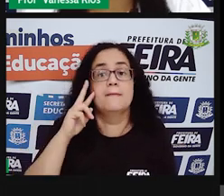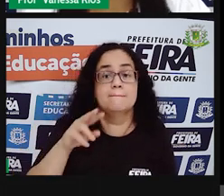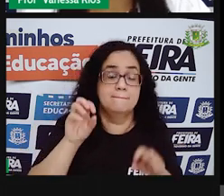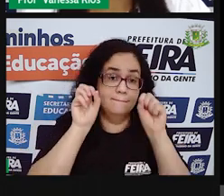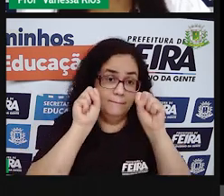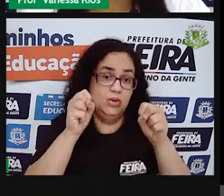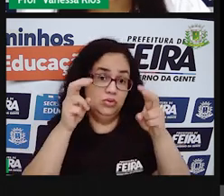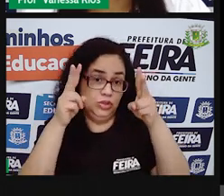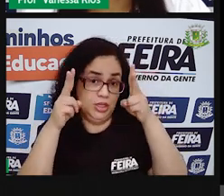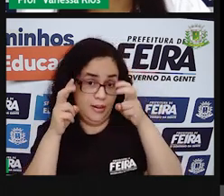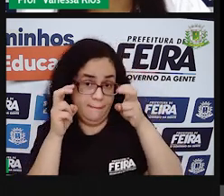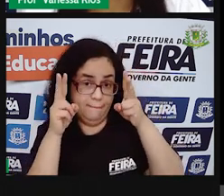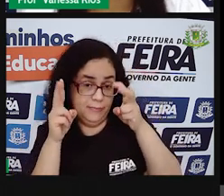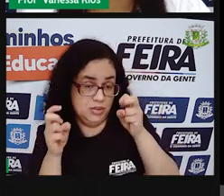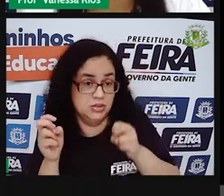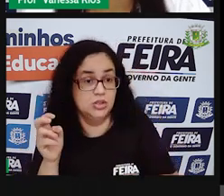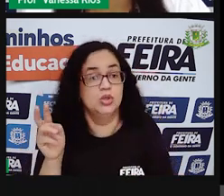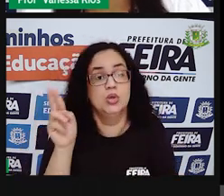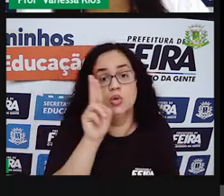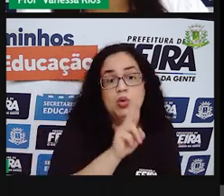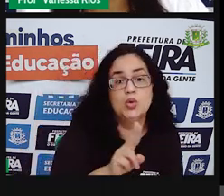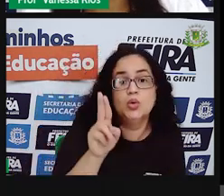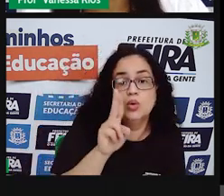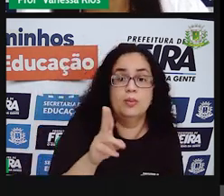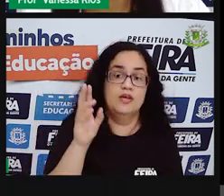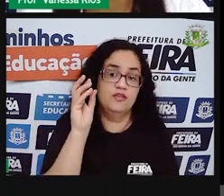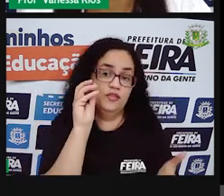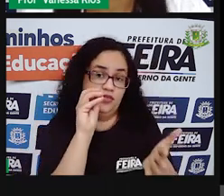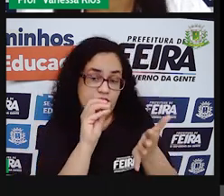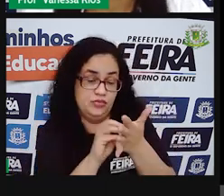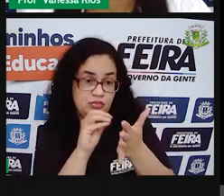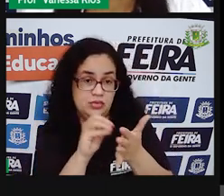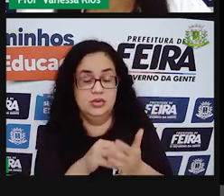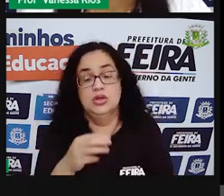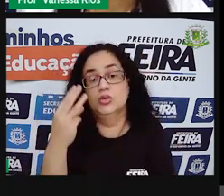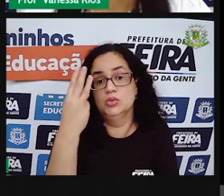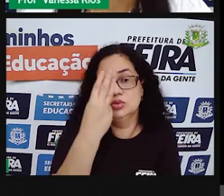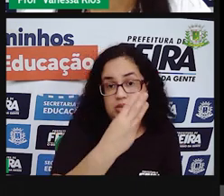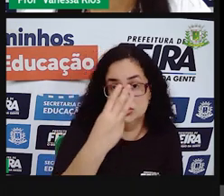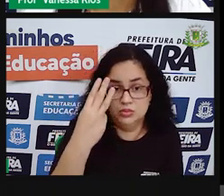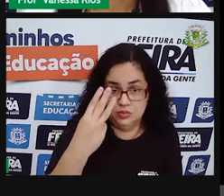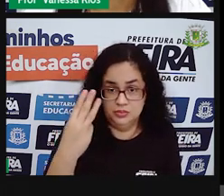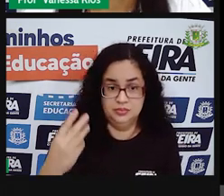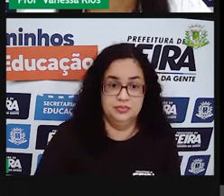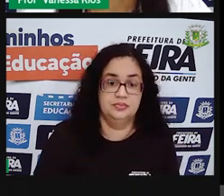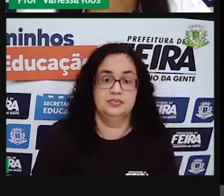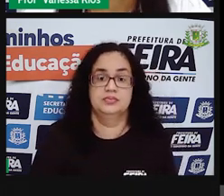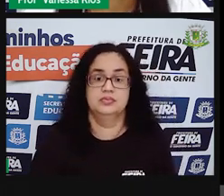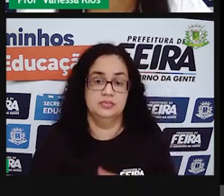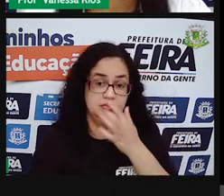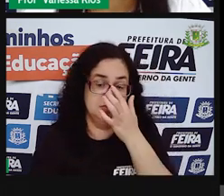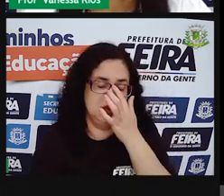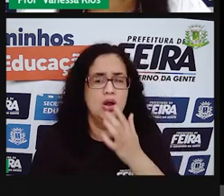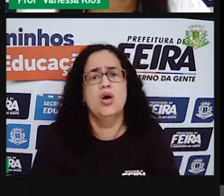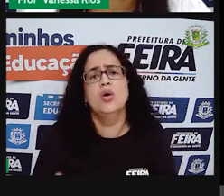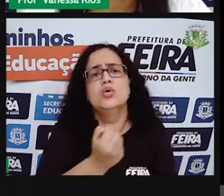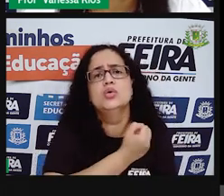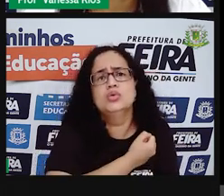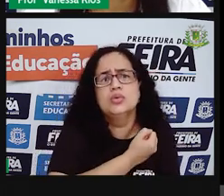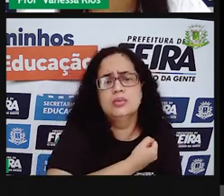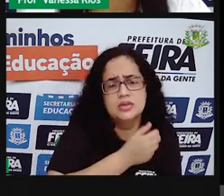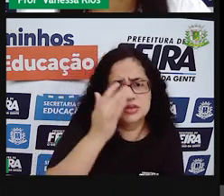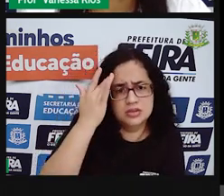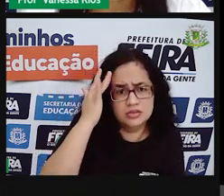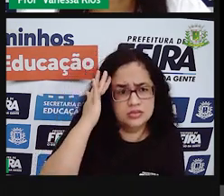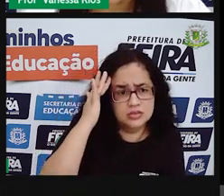pode perceber o padrão utilizado para completar o terceiro quadro. Quais números